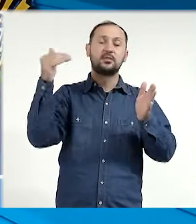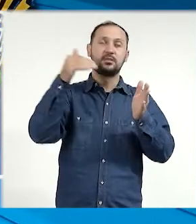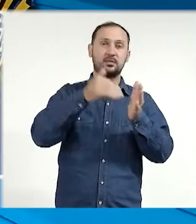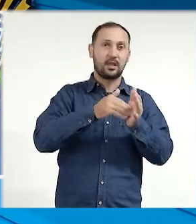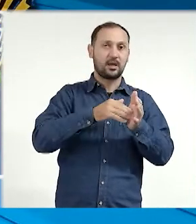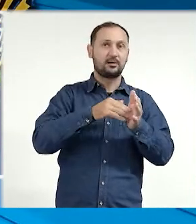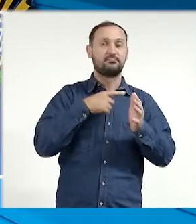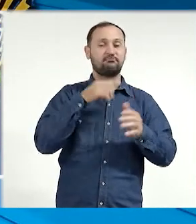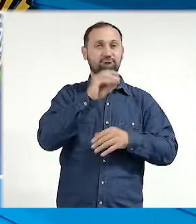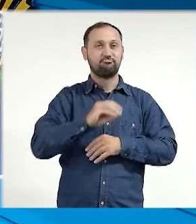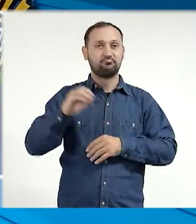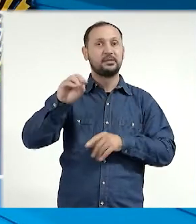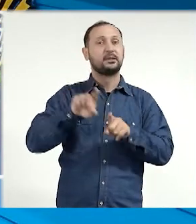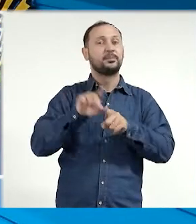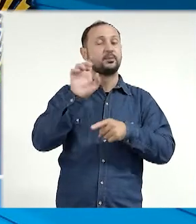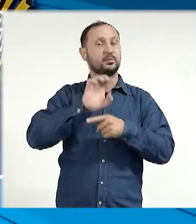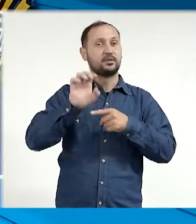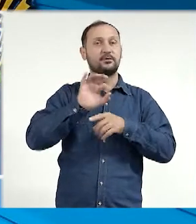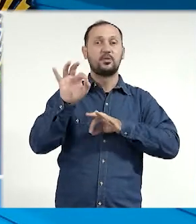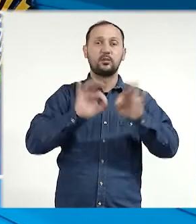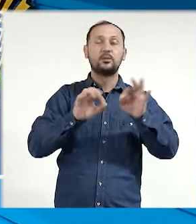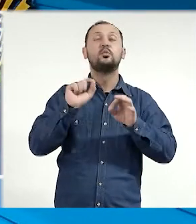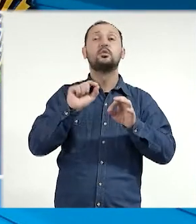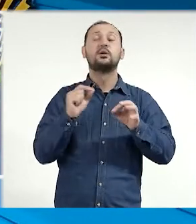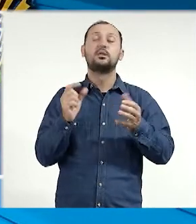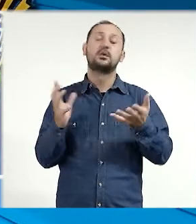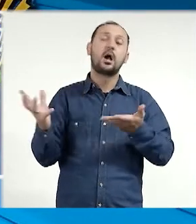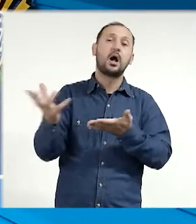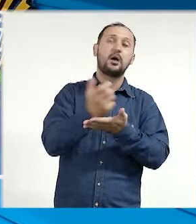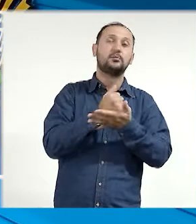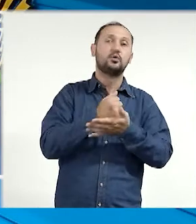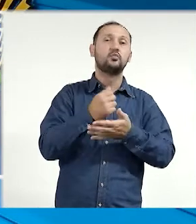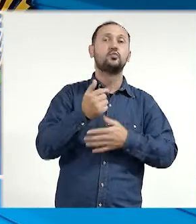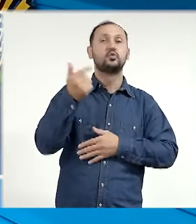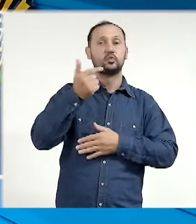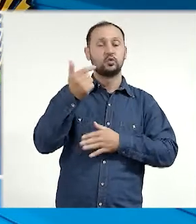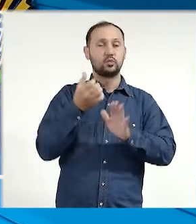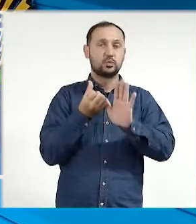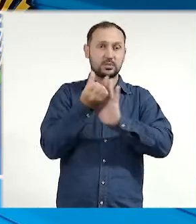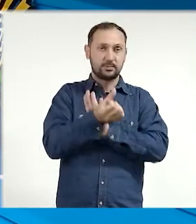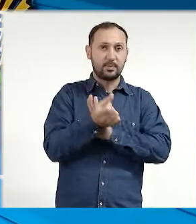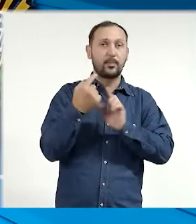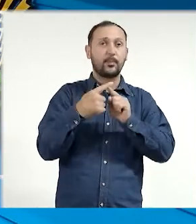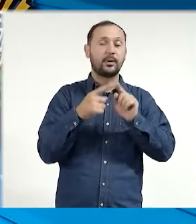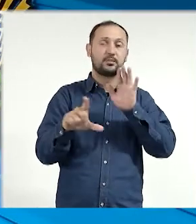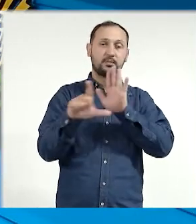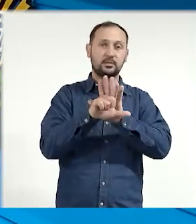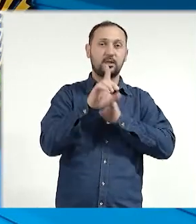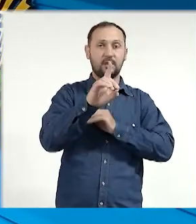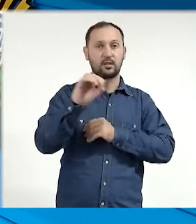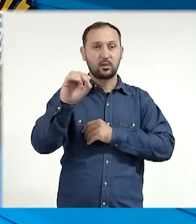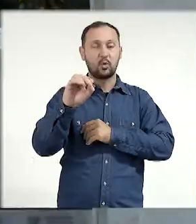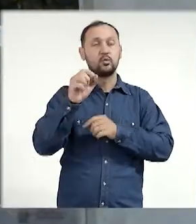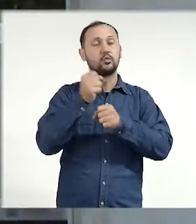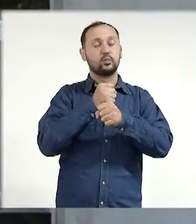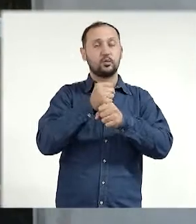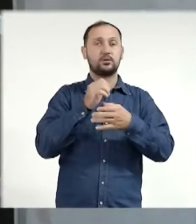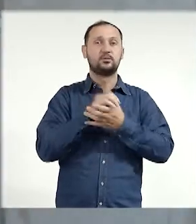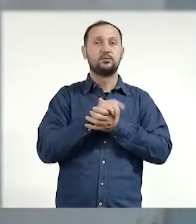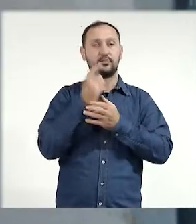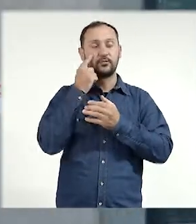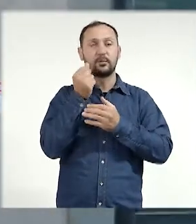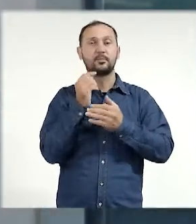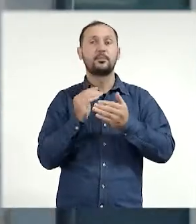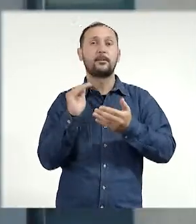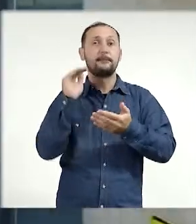E, assim como a União, o Estado encaminhará a prévia de arrecadação somente no segundo semestre, por meio da Lei Orçamentária Anual. O teto